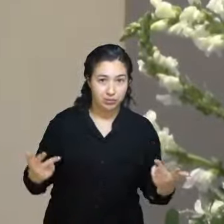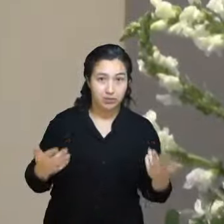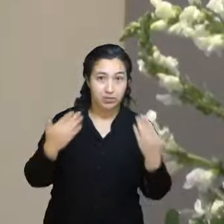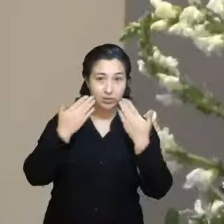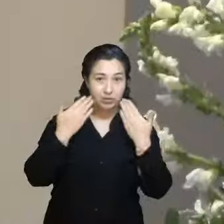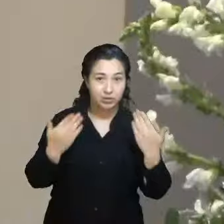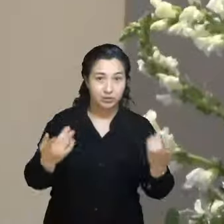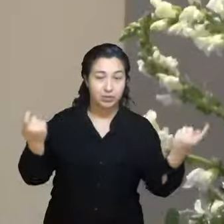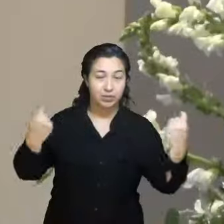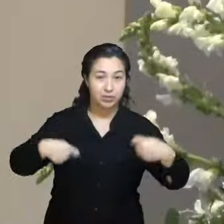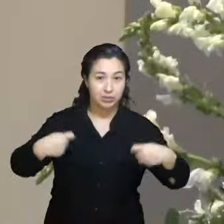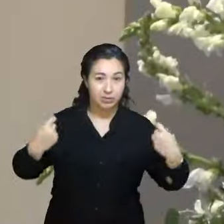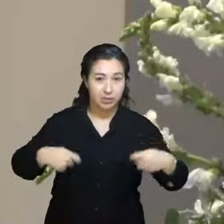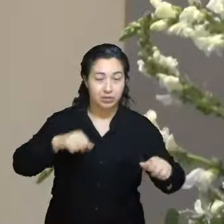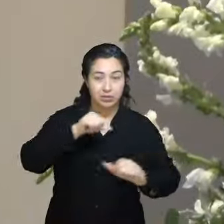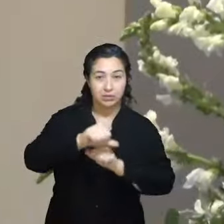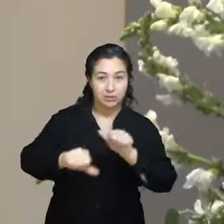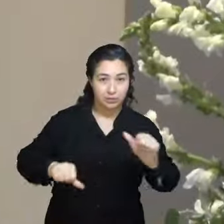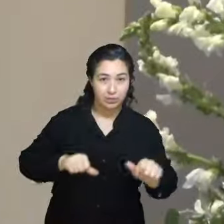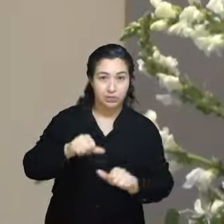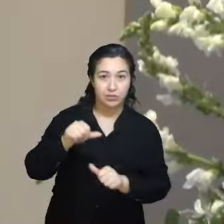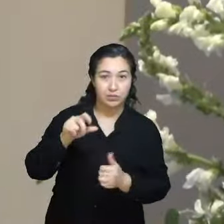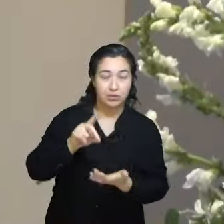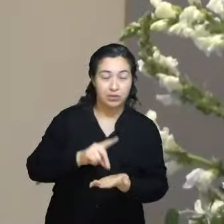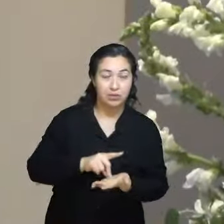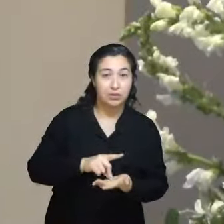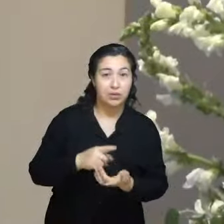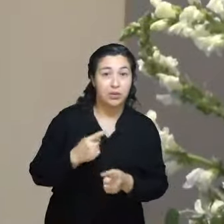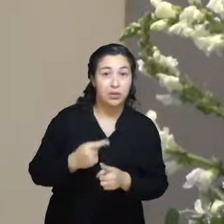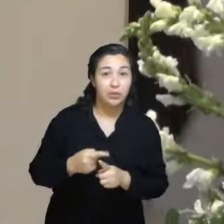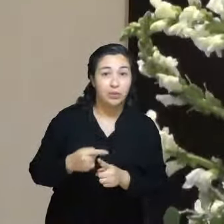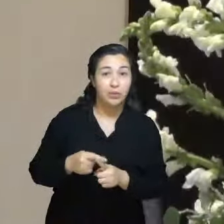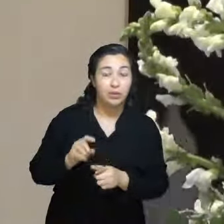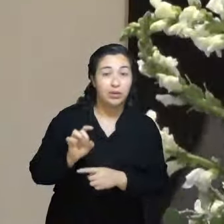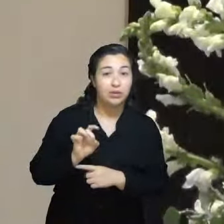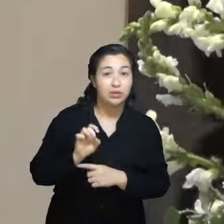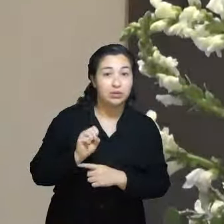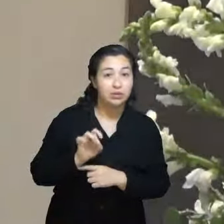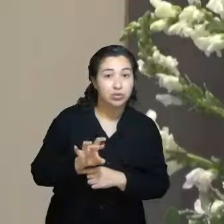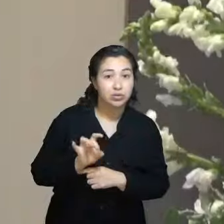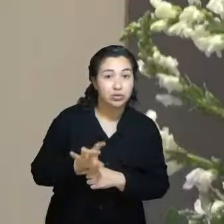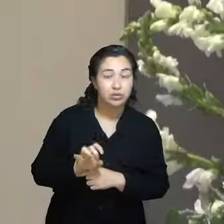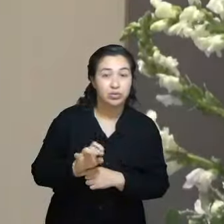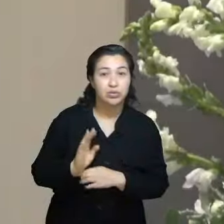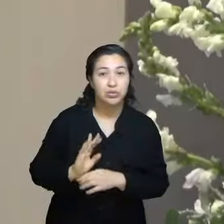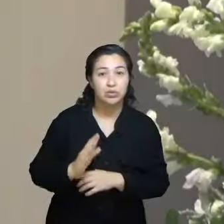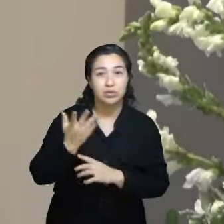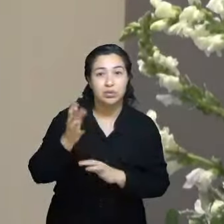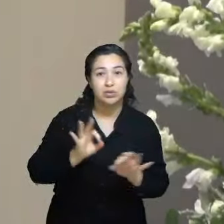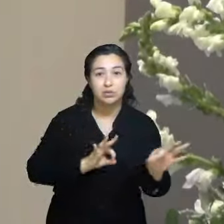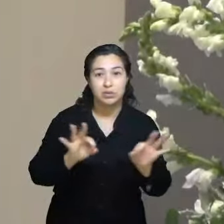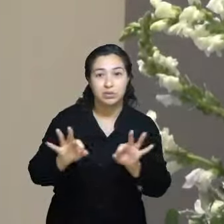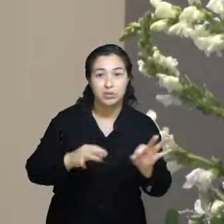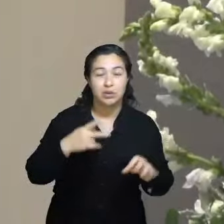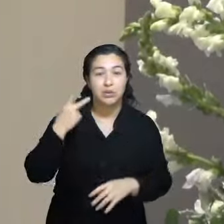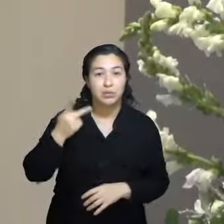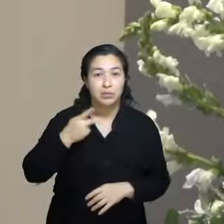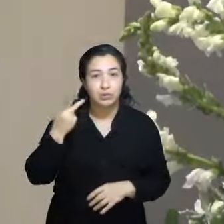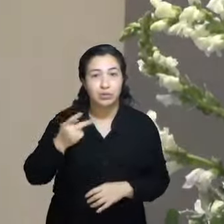necessário mudar essa o que só acontecerá a partir da construção de uma política de afirmação